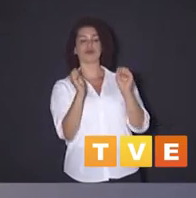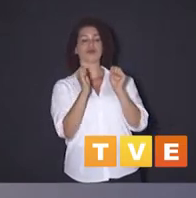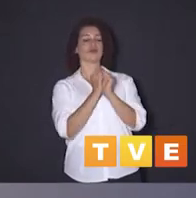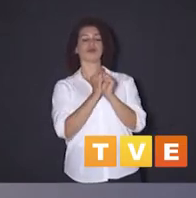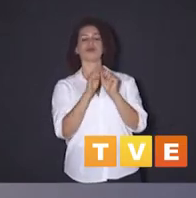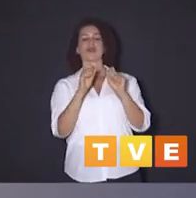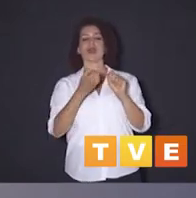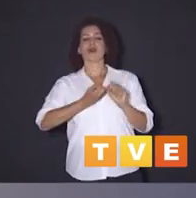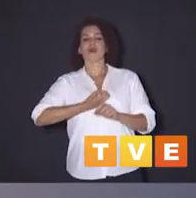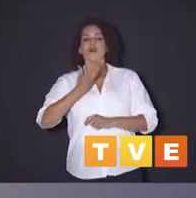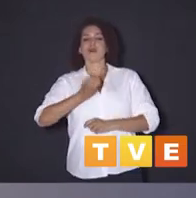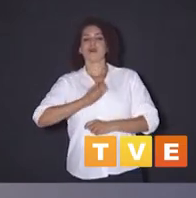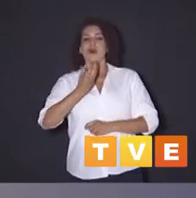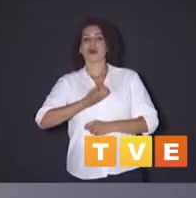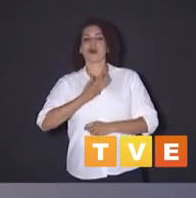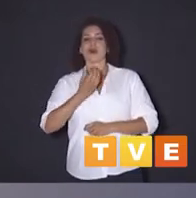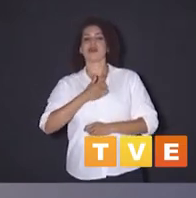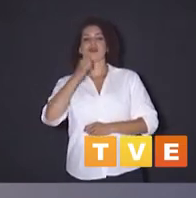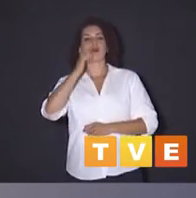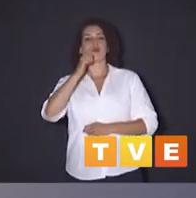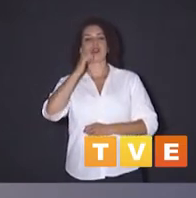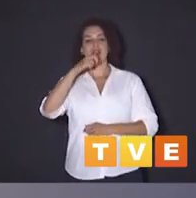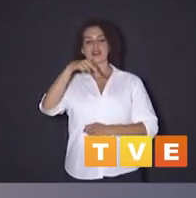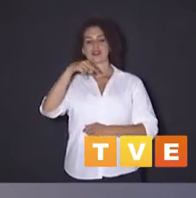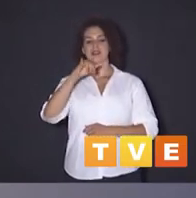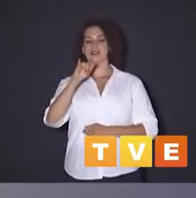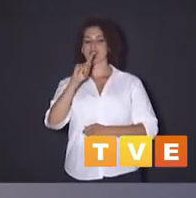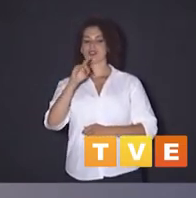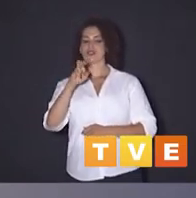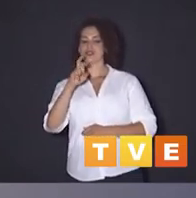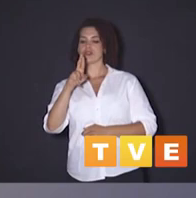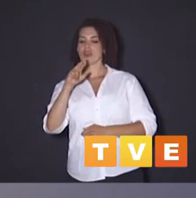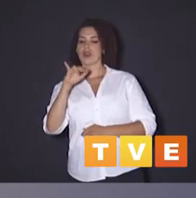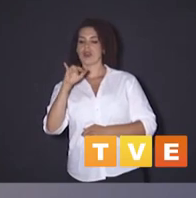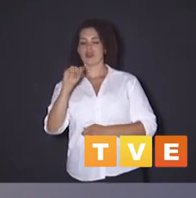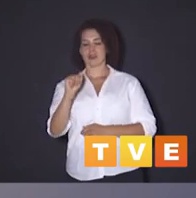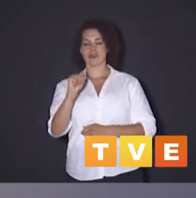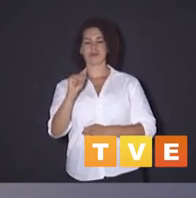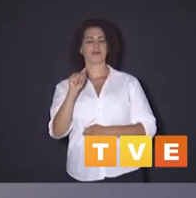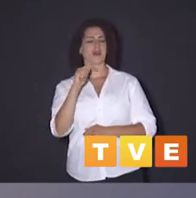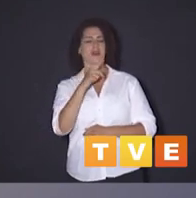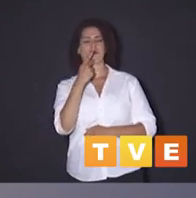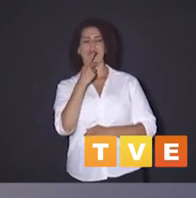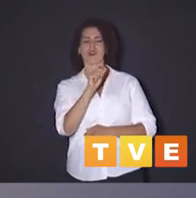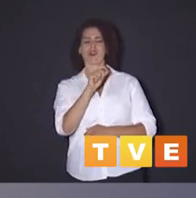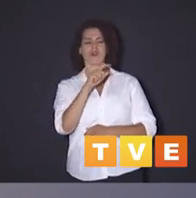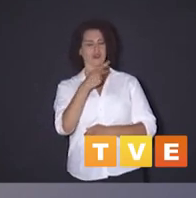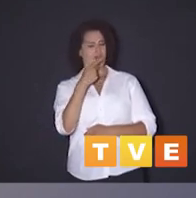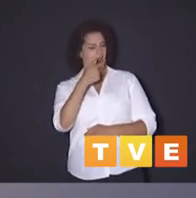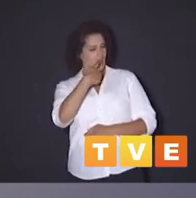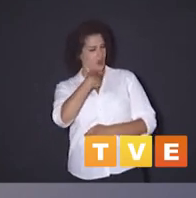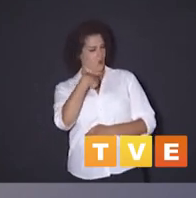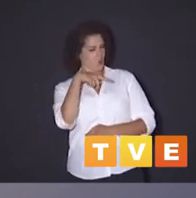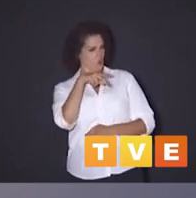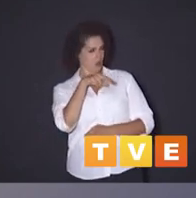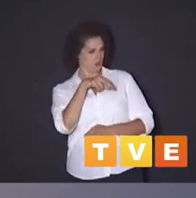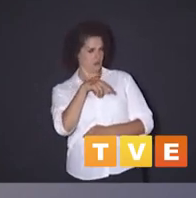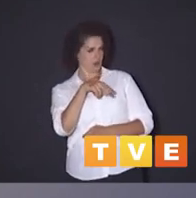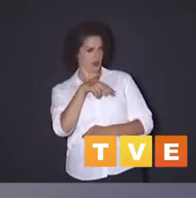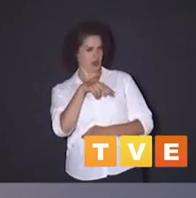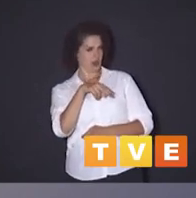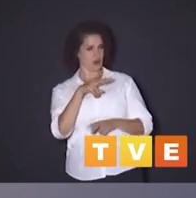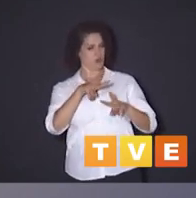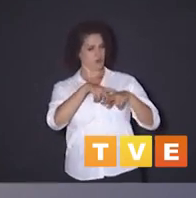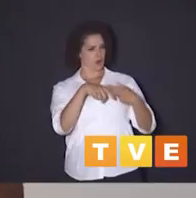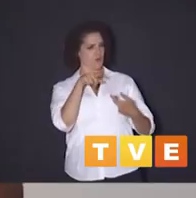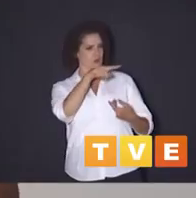nigeriana idioma um bobinho quando ela me quando ela fala você me chama de irmã não porque você me é